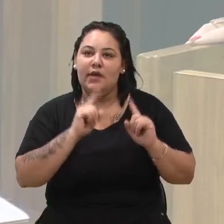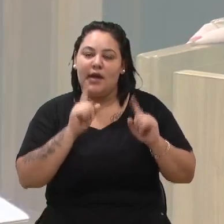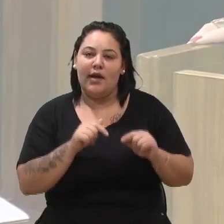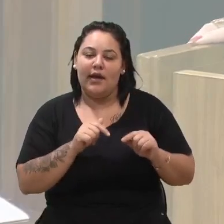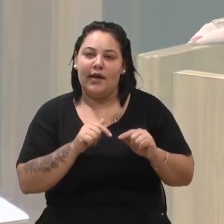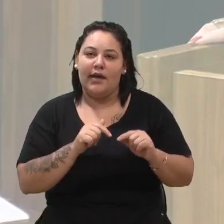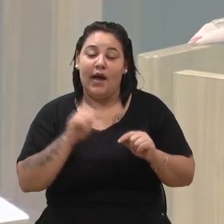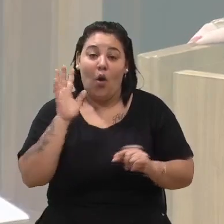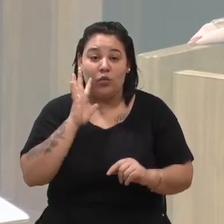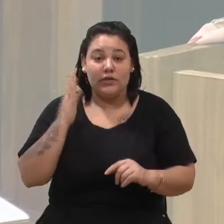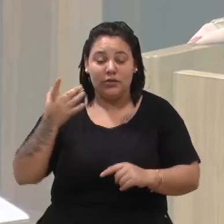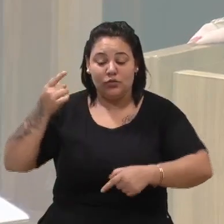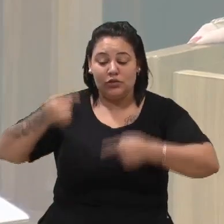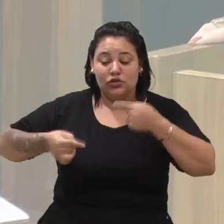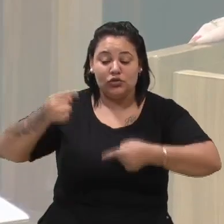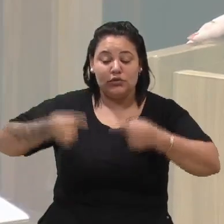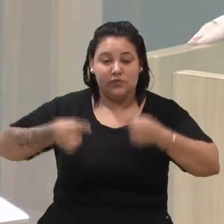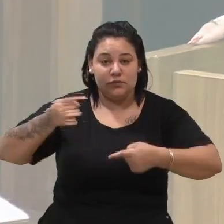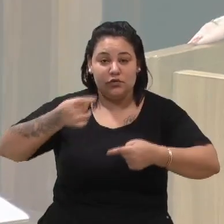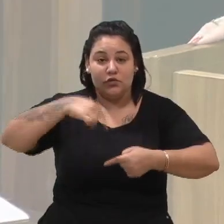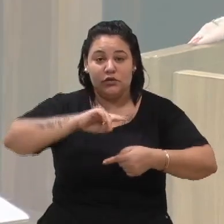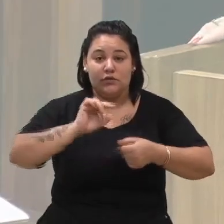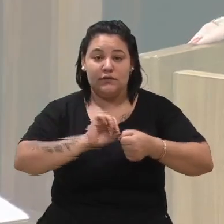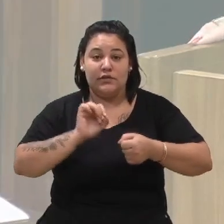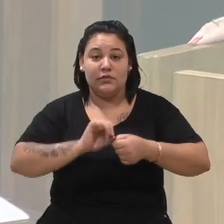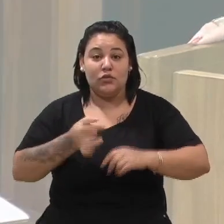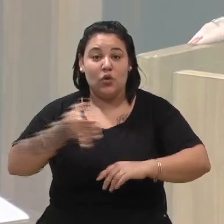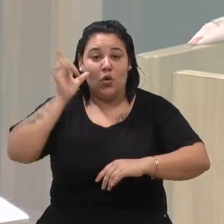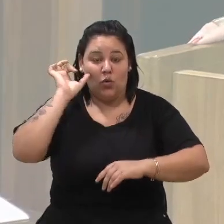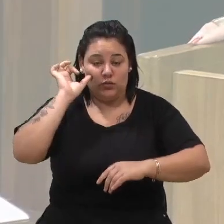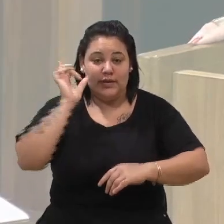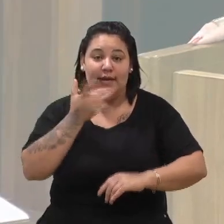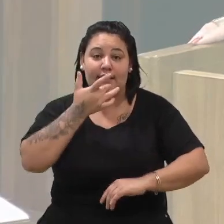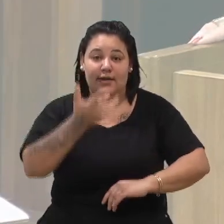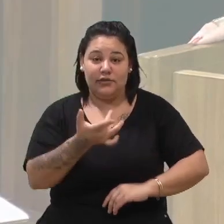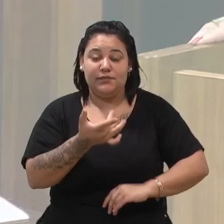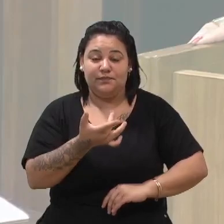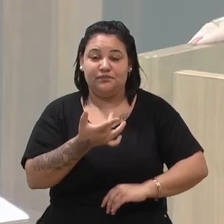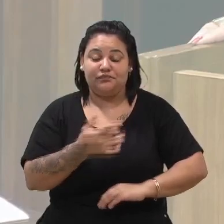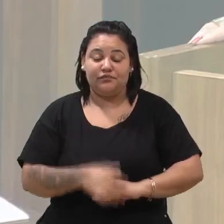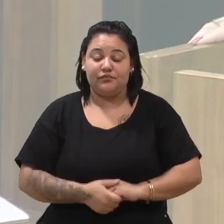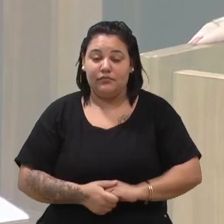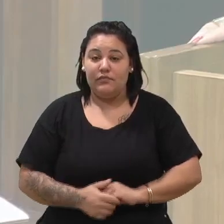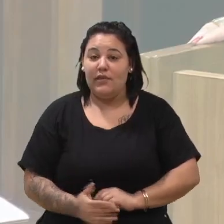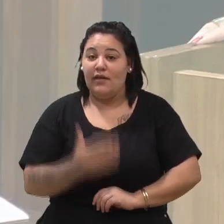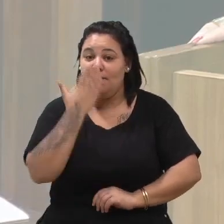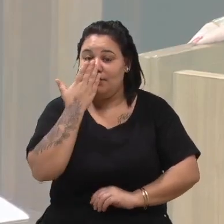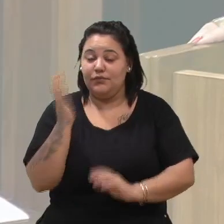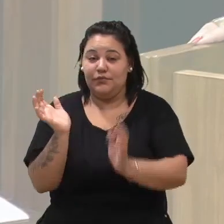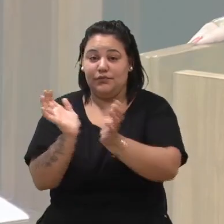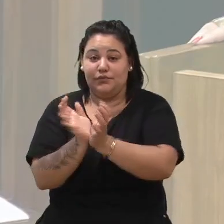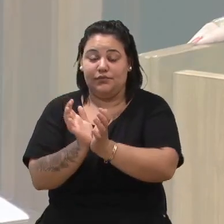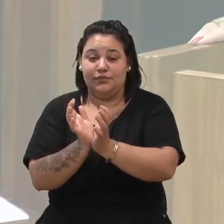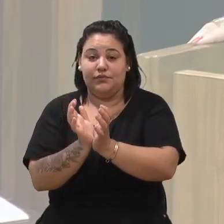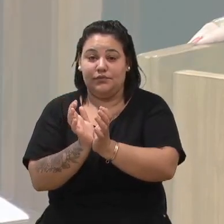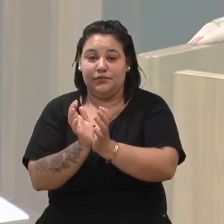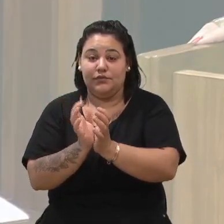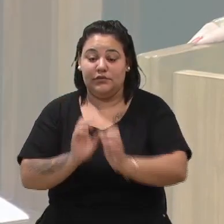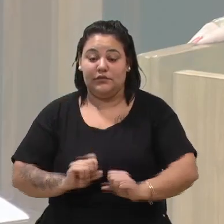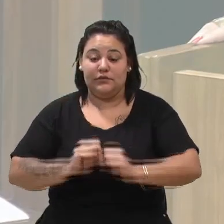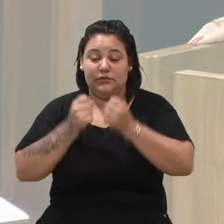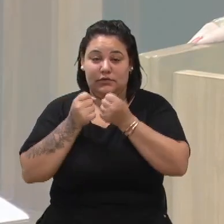que nós fizemos ontem à tarde da Frente Parlamentar em defesa da Universidade Federal na